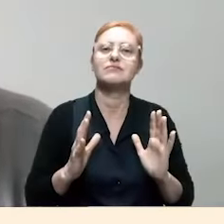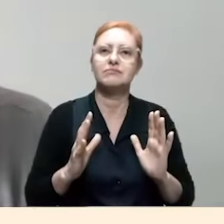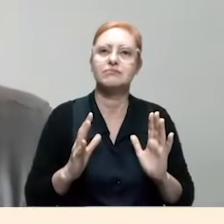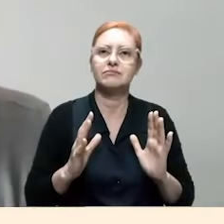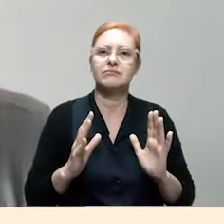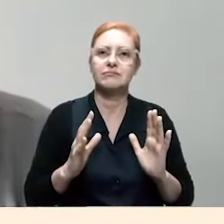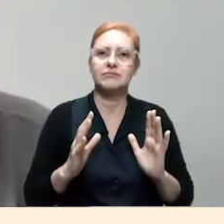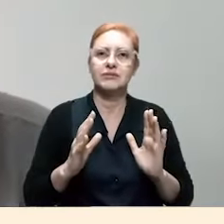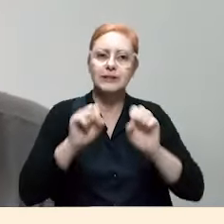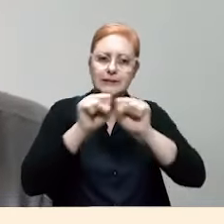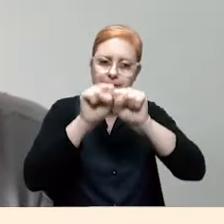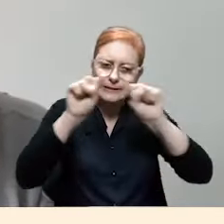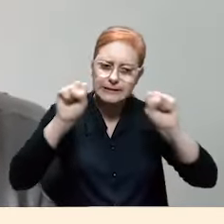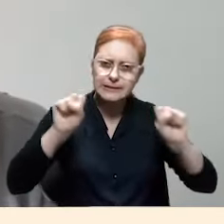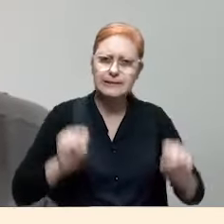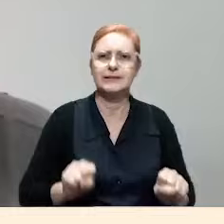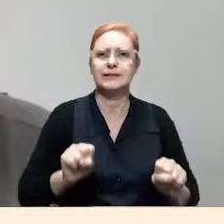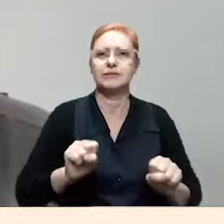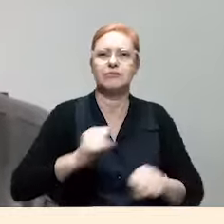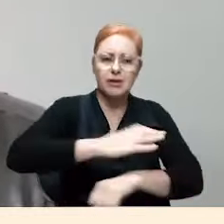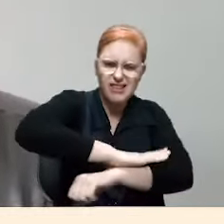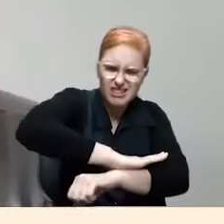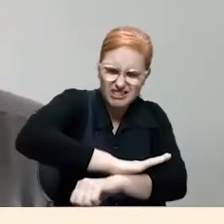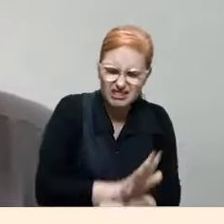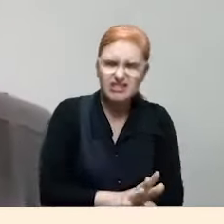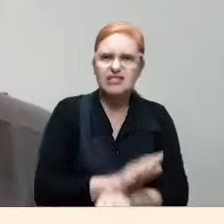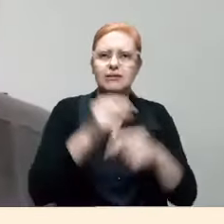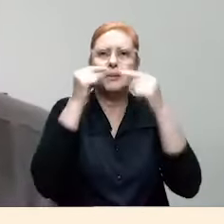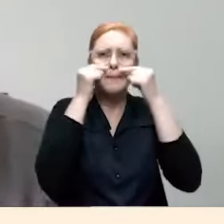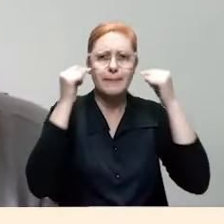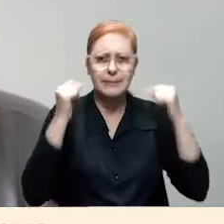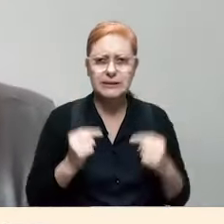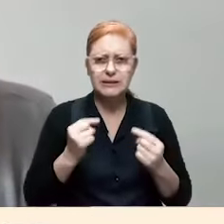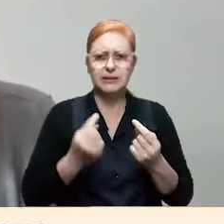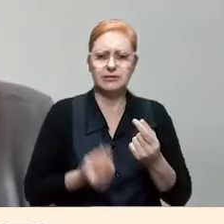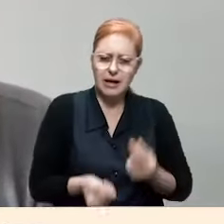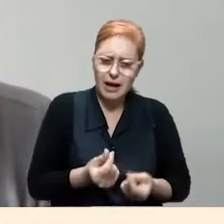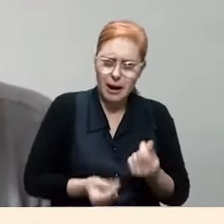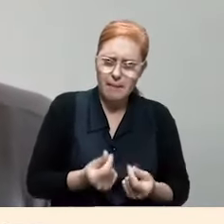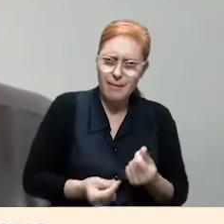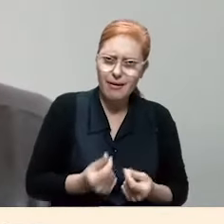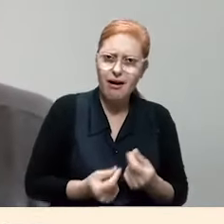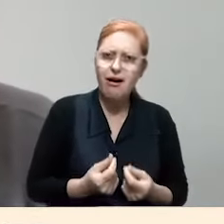sistema racista, patriarcal, capitalista,